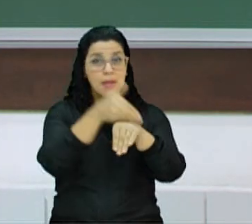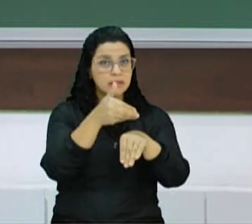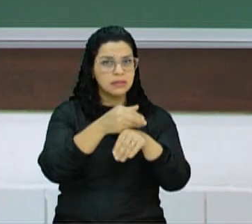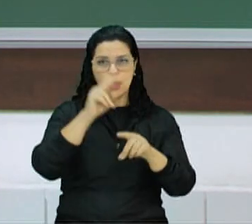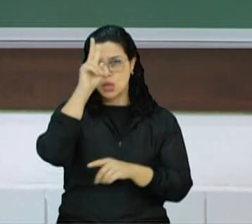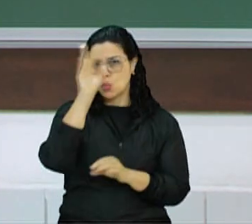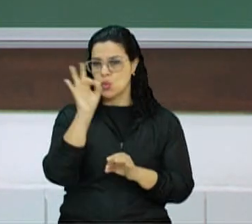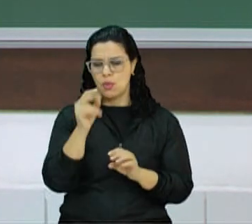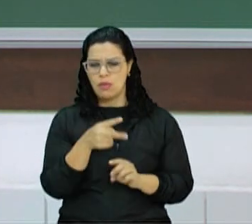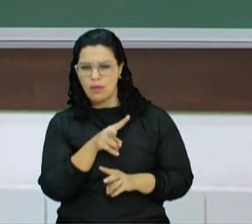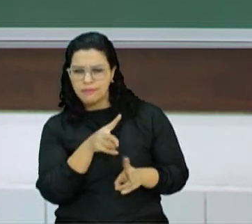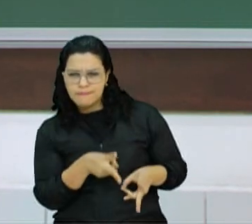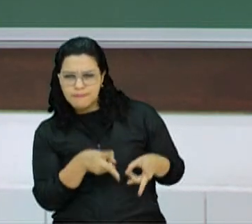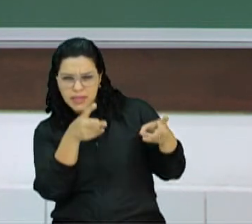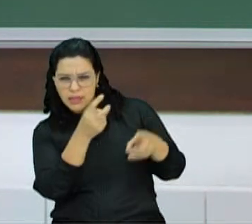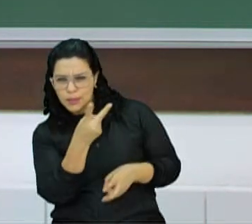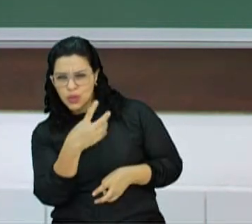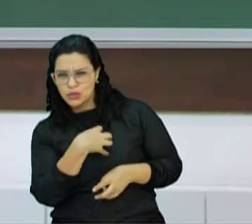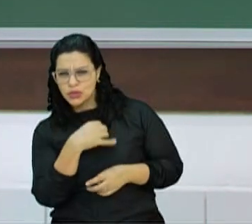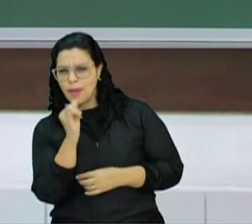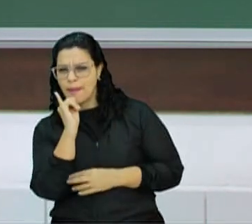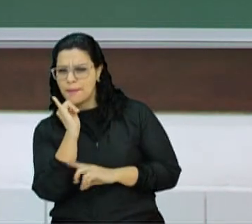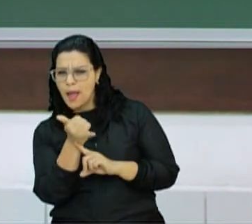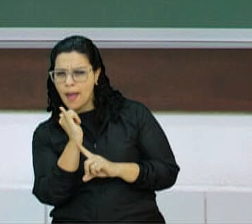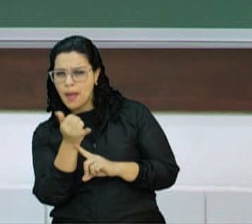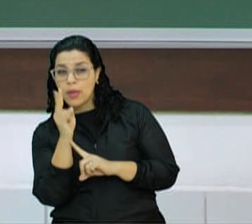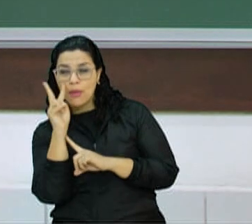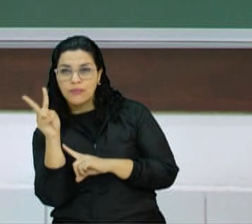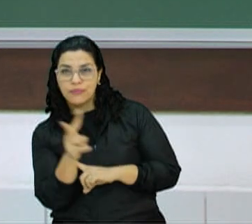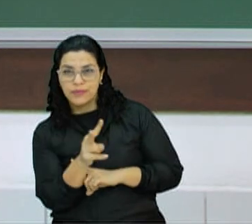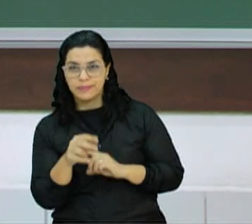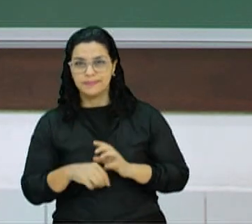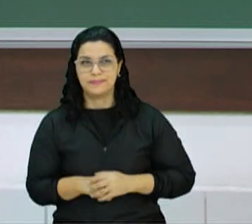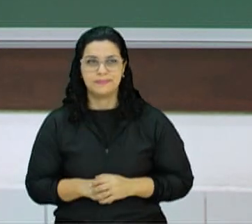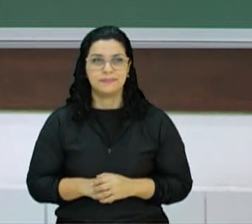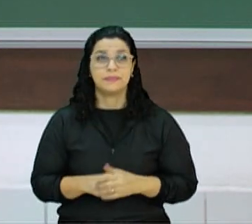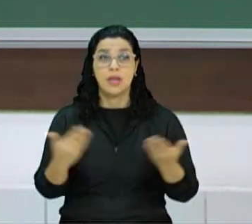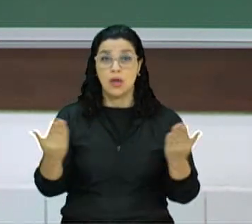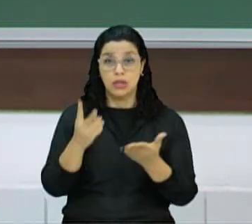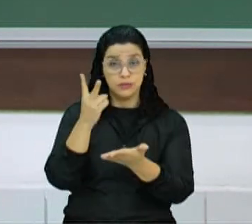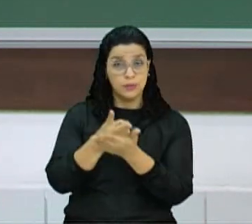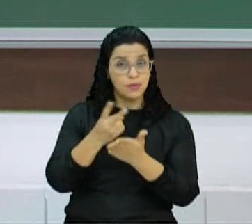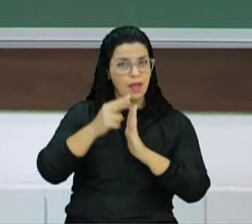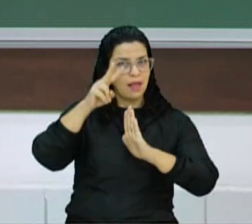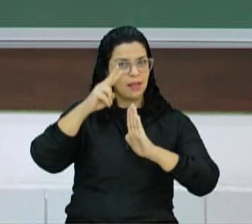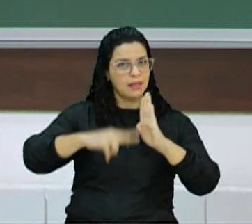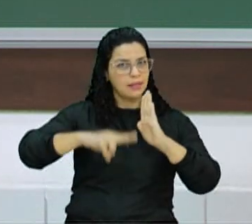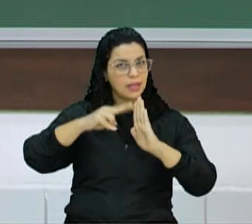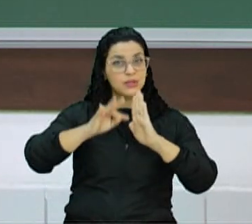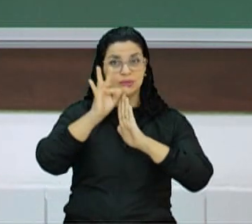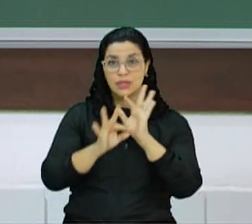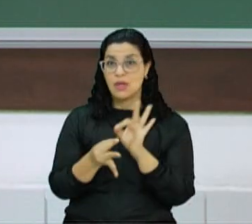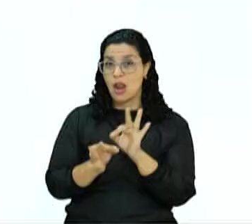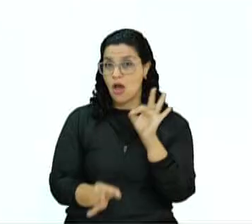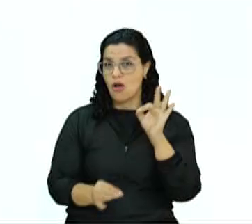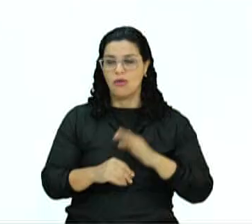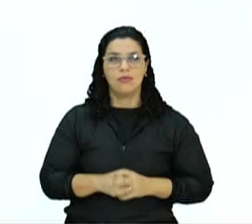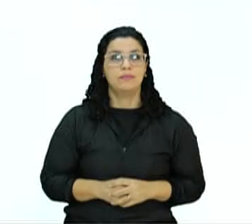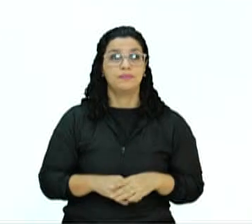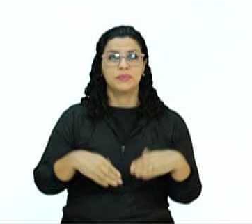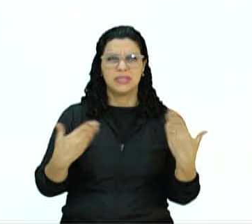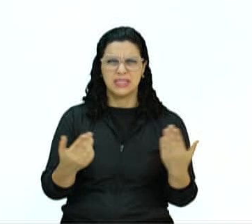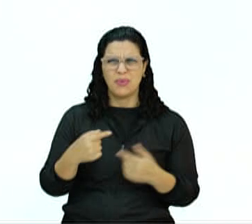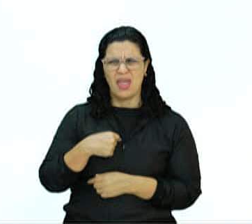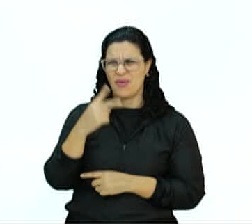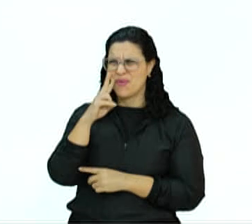da história, ele apenas narra, ok? Vamos continuar com esse conto que ele é longo.